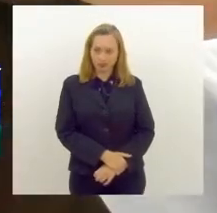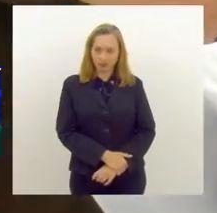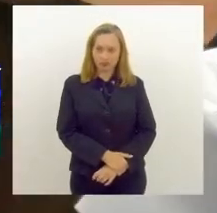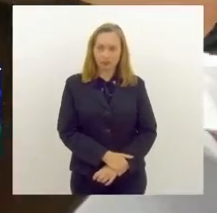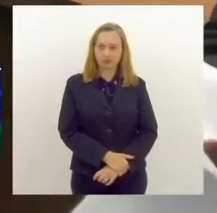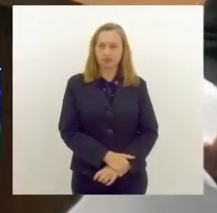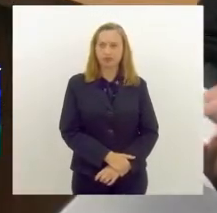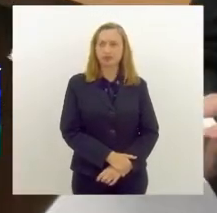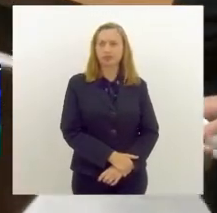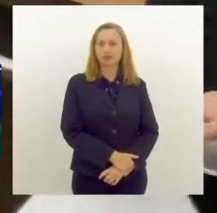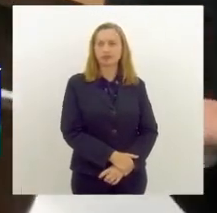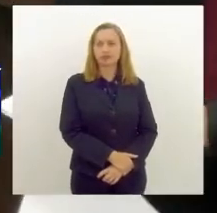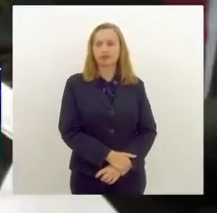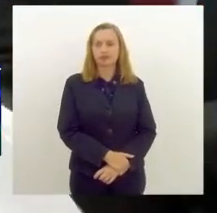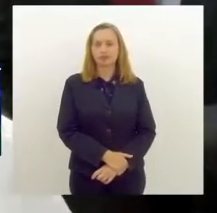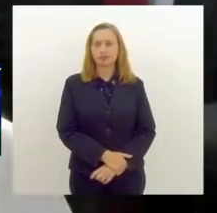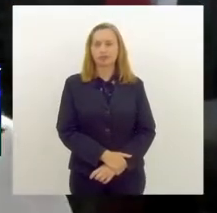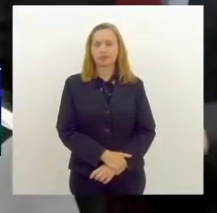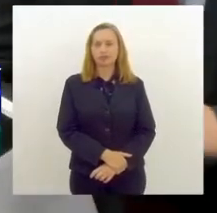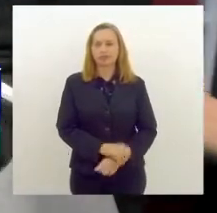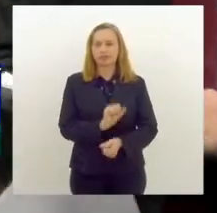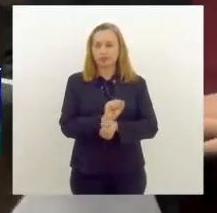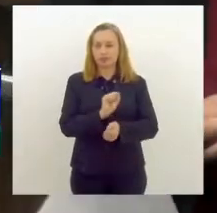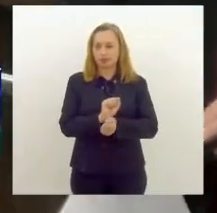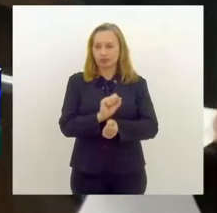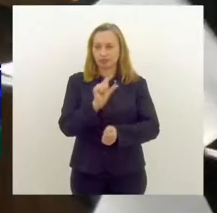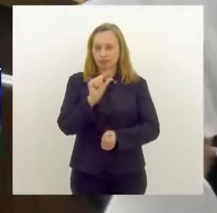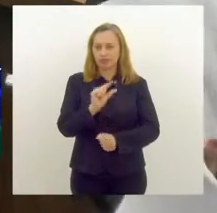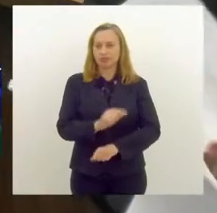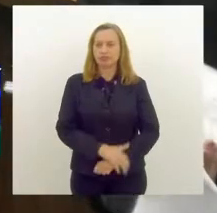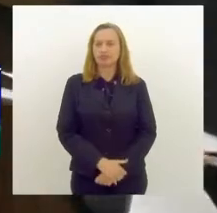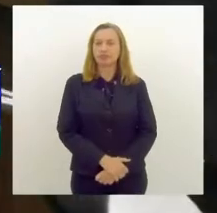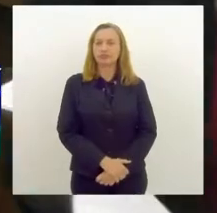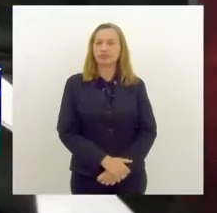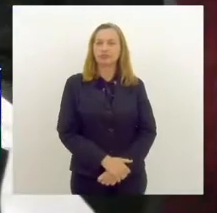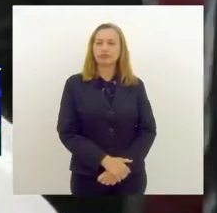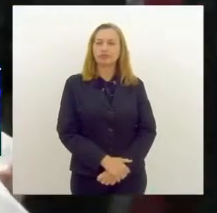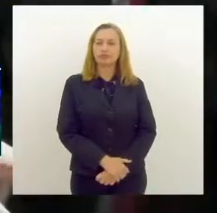O parecer... Espera aí, só um minutinho.